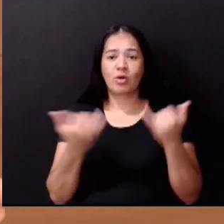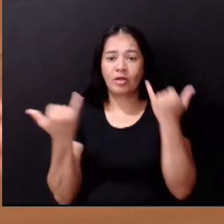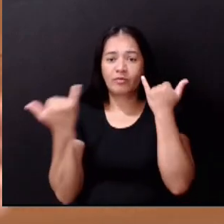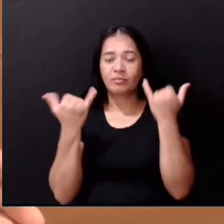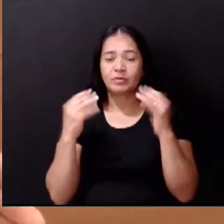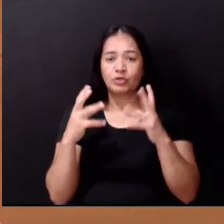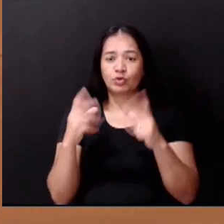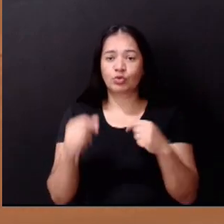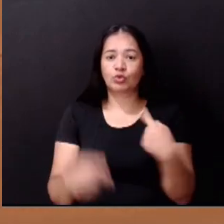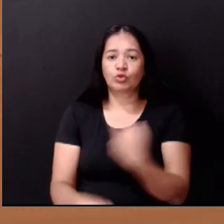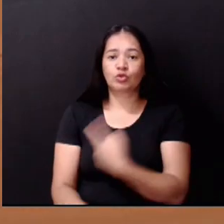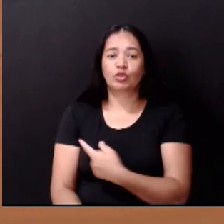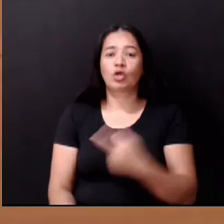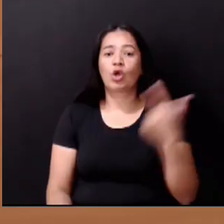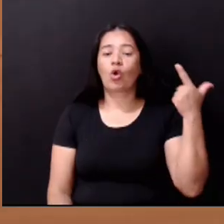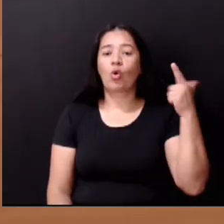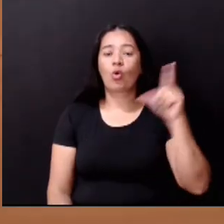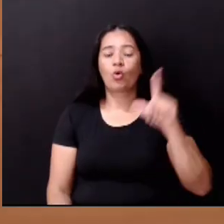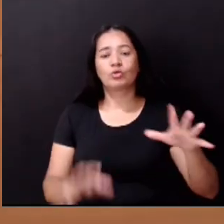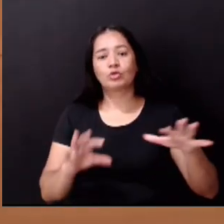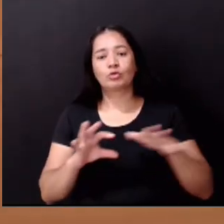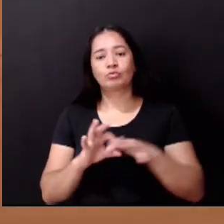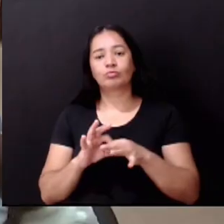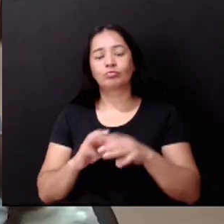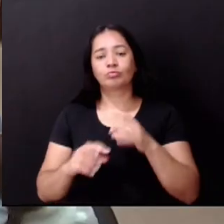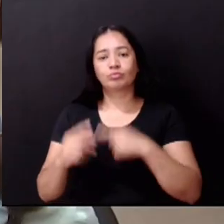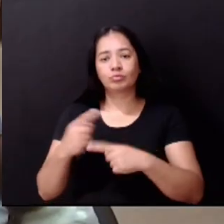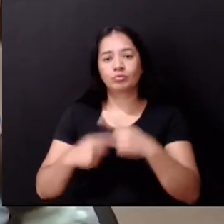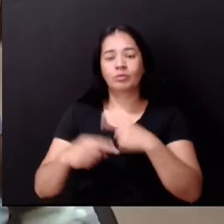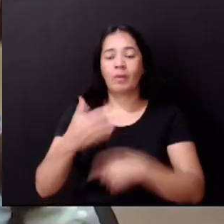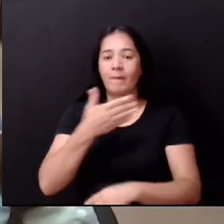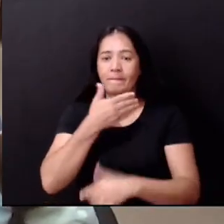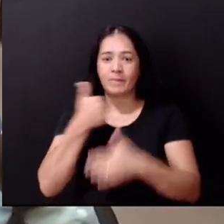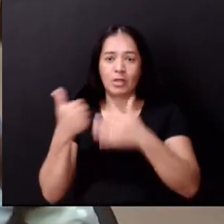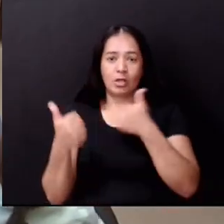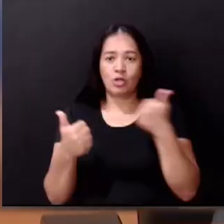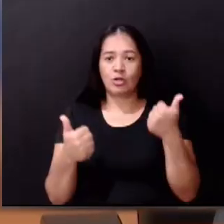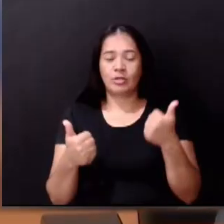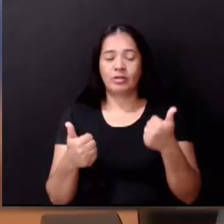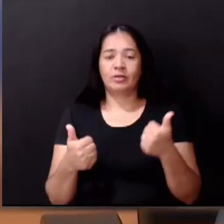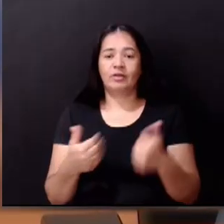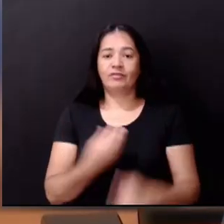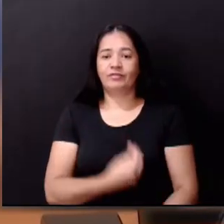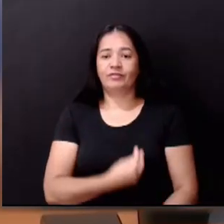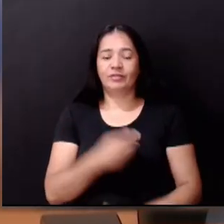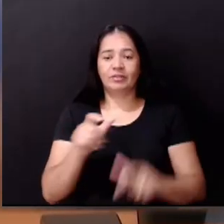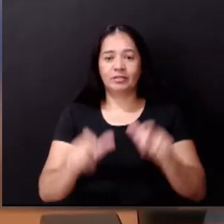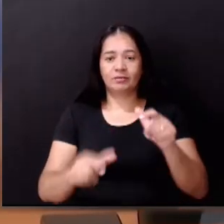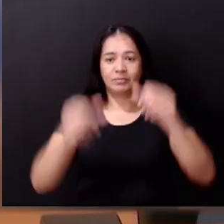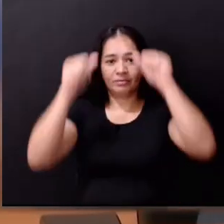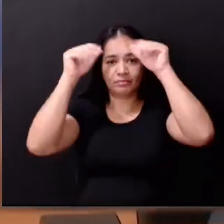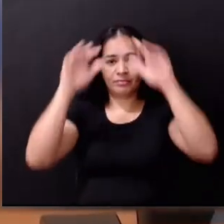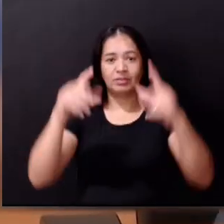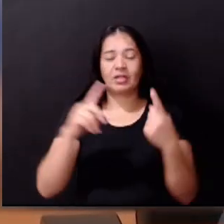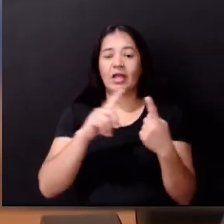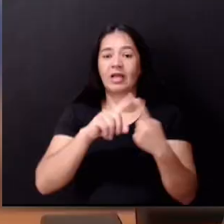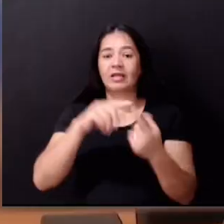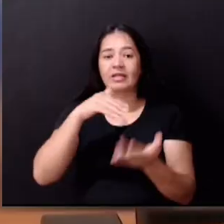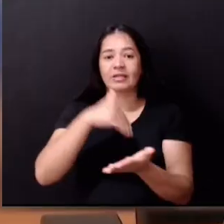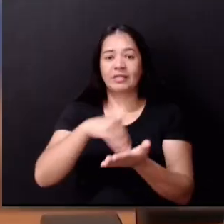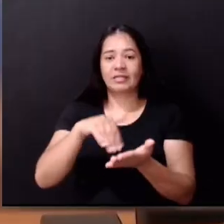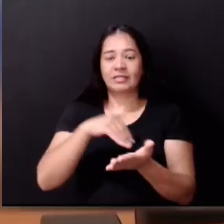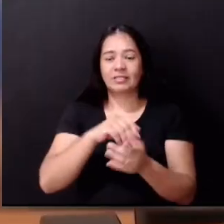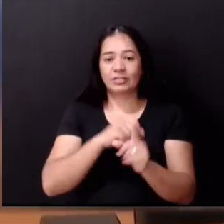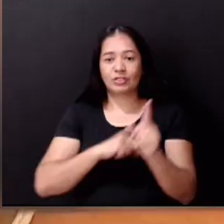e podemos caminhar para melhorar a vida dessas pessoas. Participaram da conferência a secretária de Assistência Social